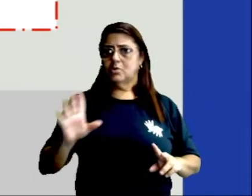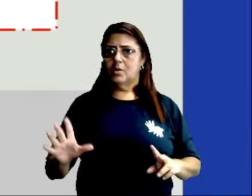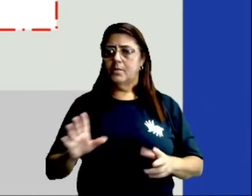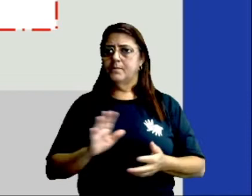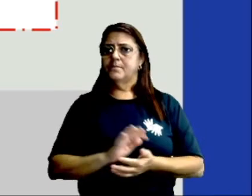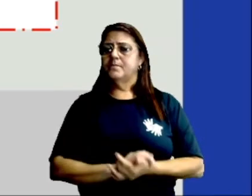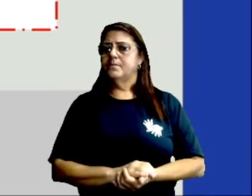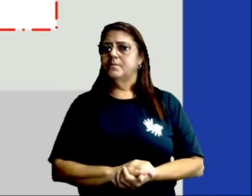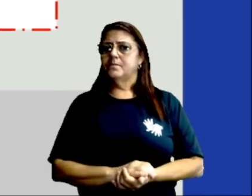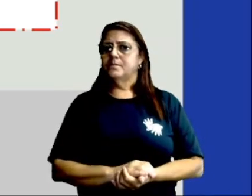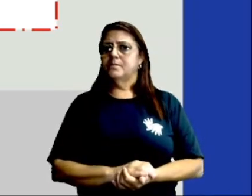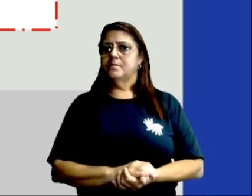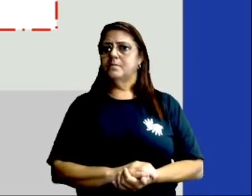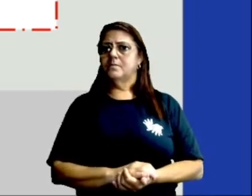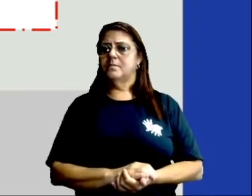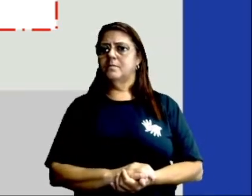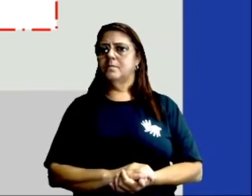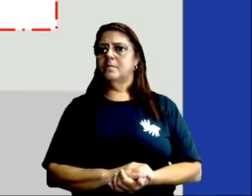dele.